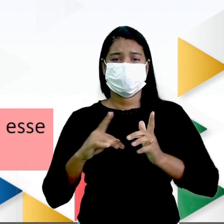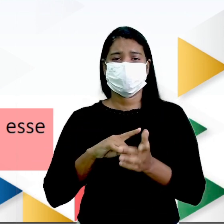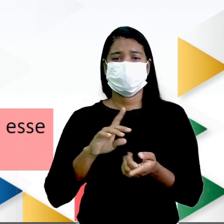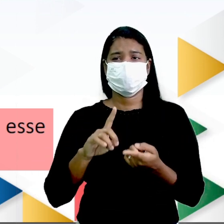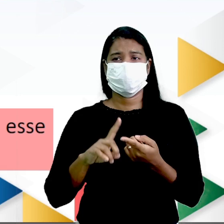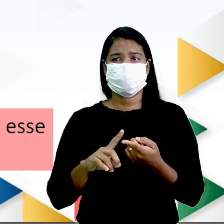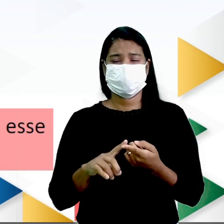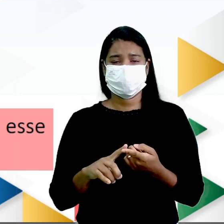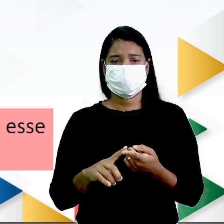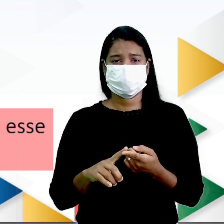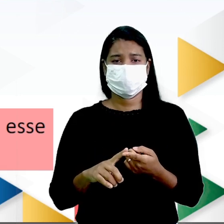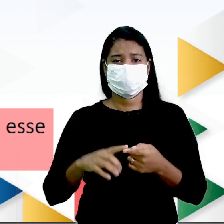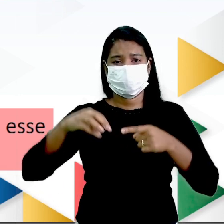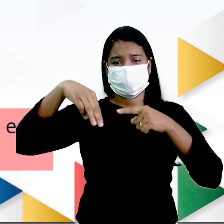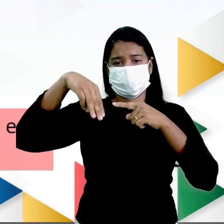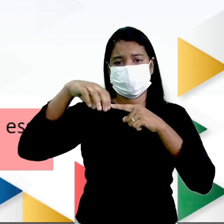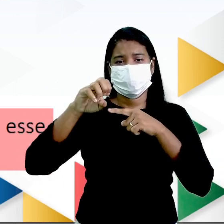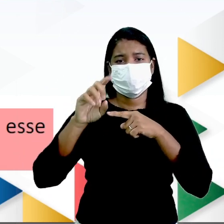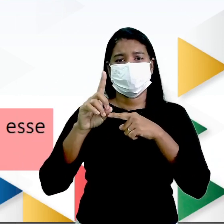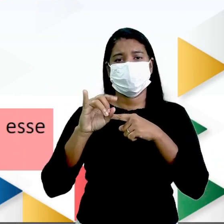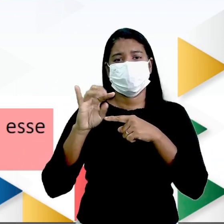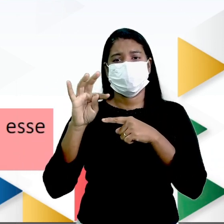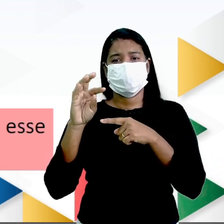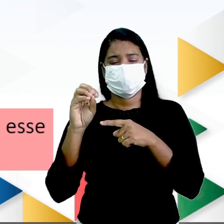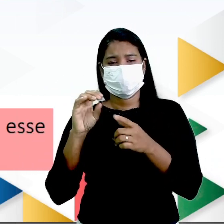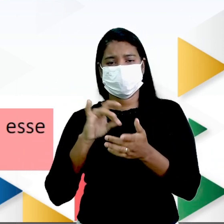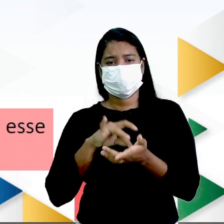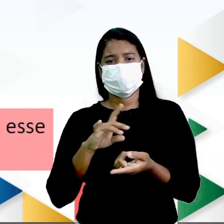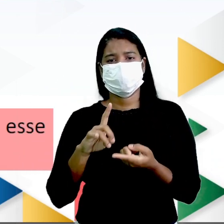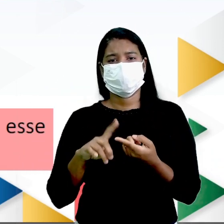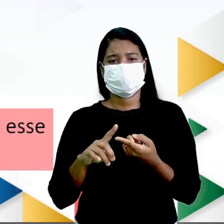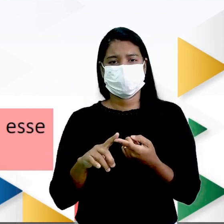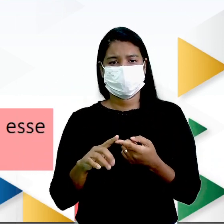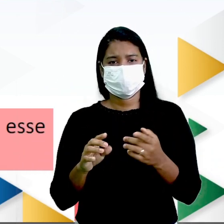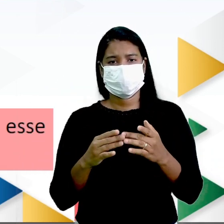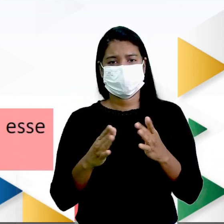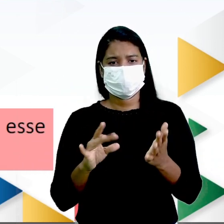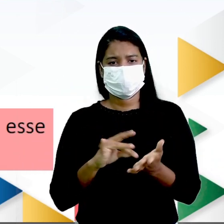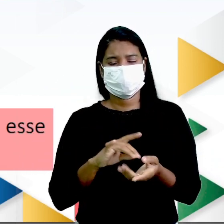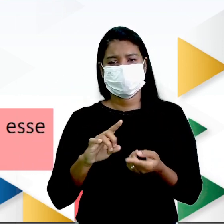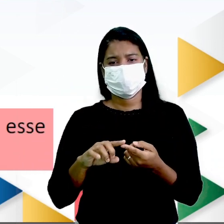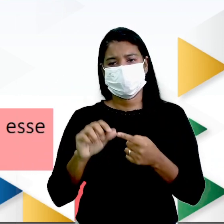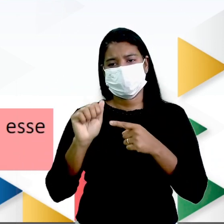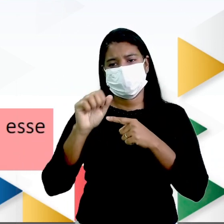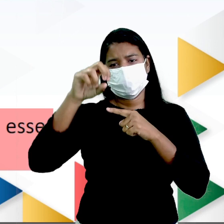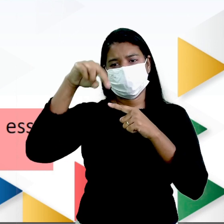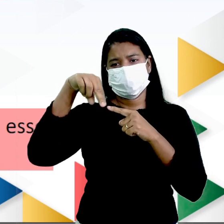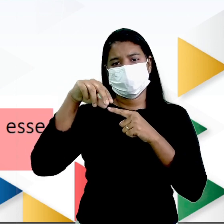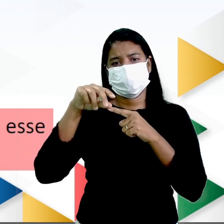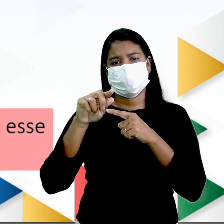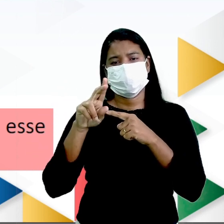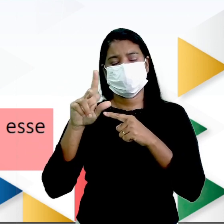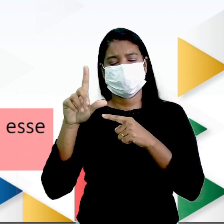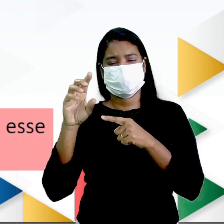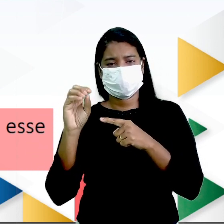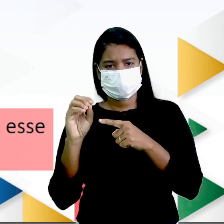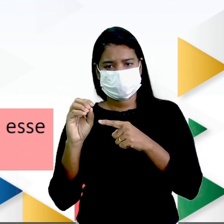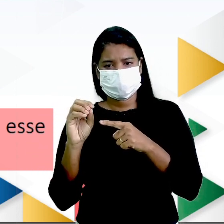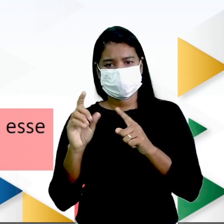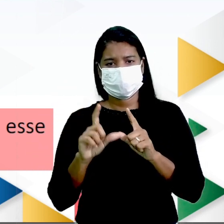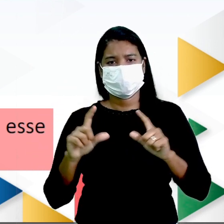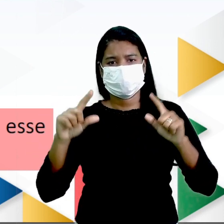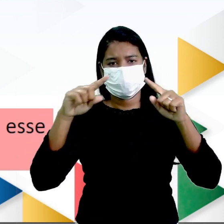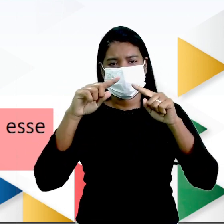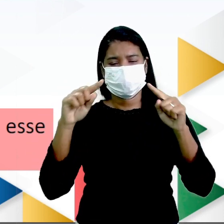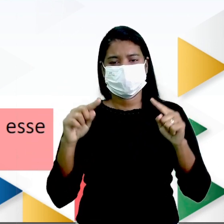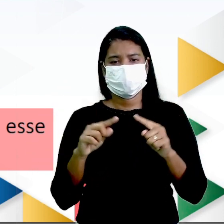são medidos a partir de um instrumento, aí a gente chama de abertura de ângulo, tá bom? Quanto aos lados, vértices e